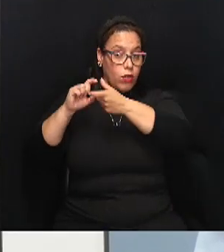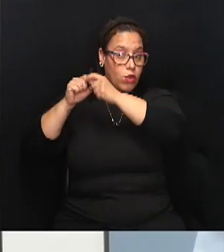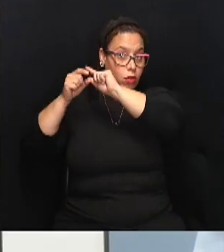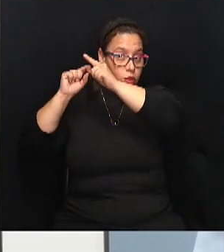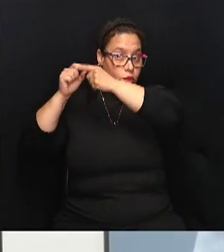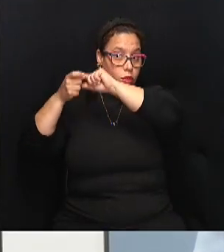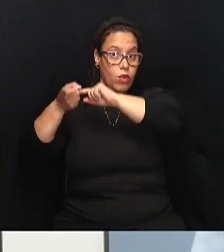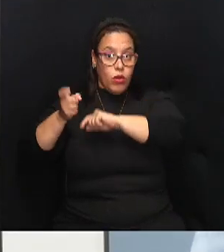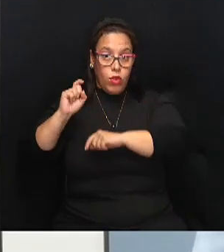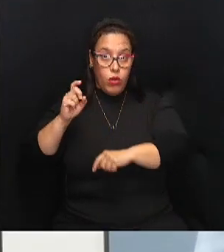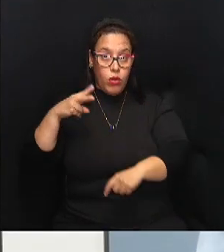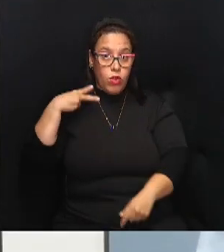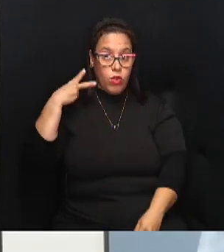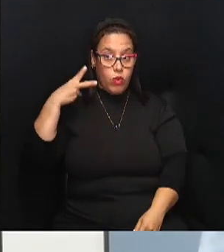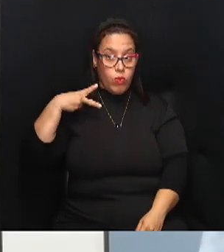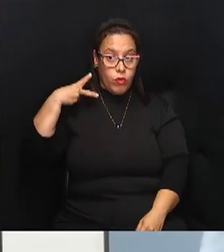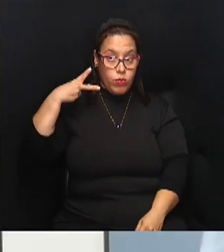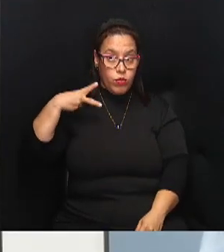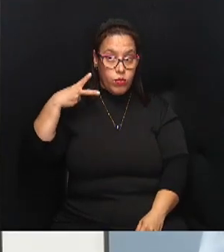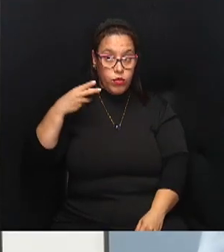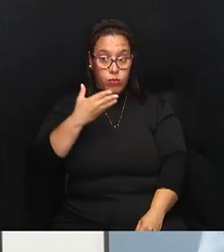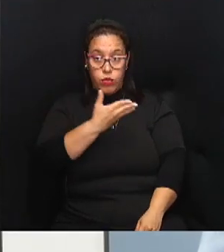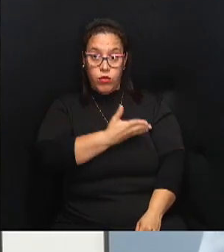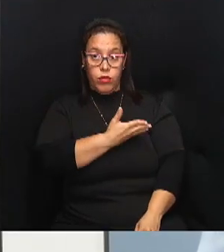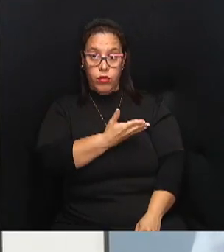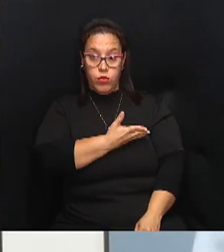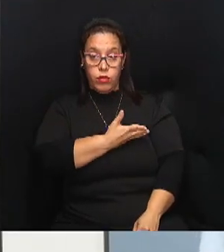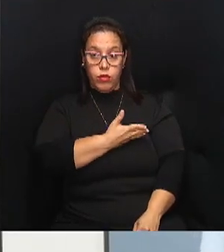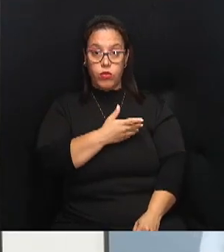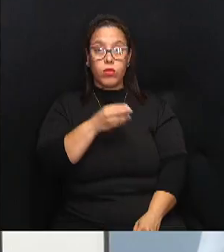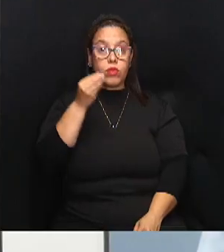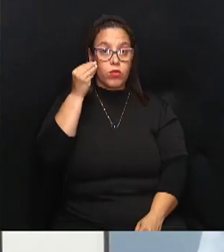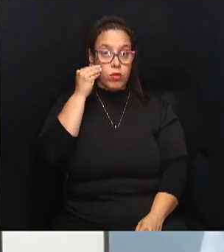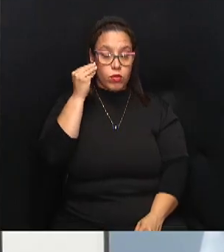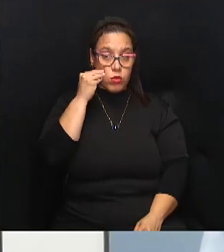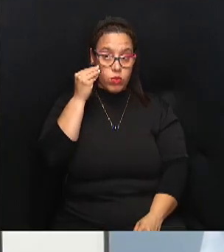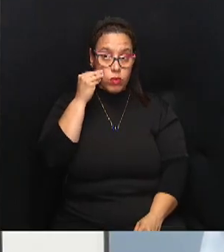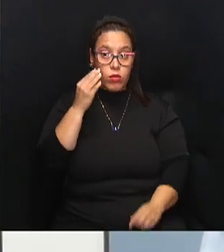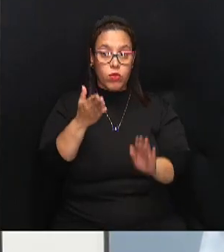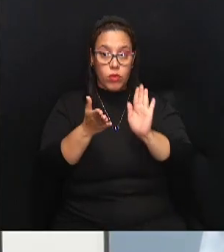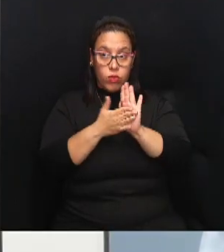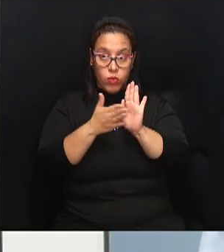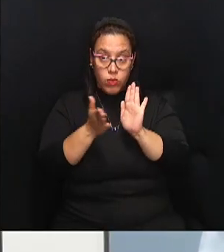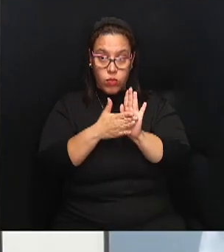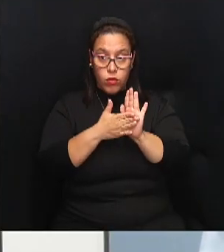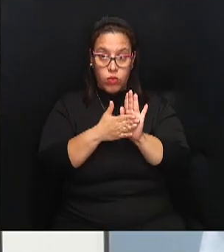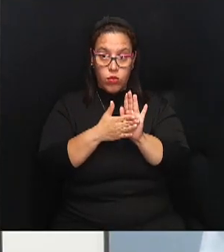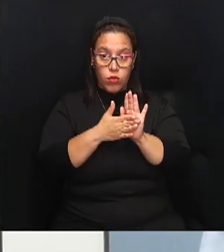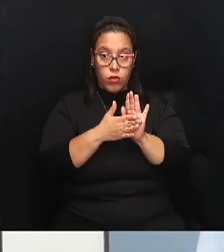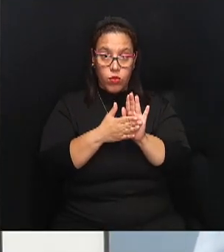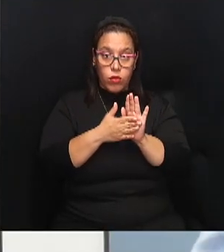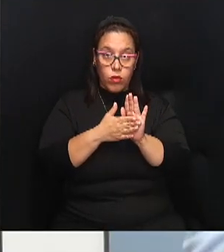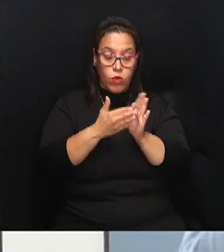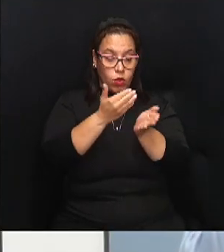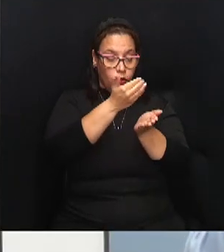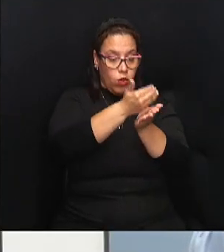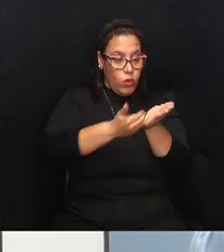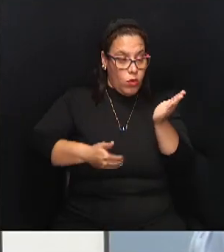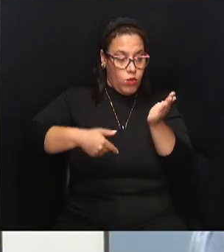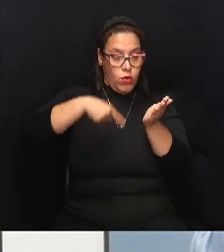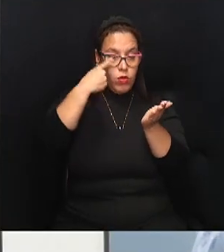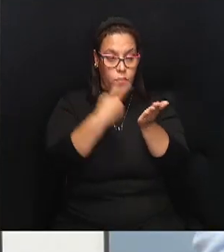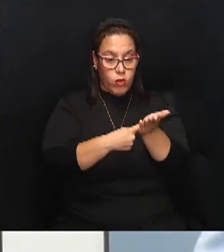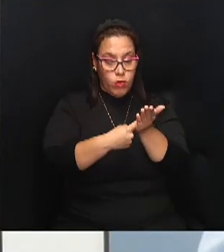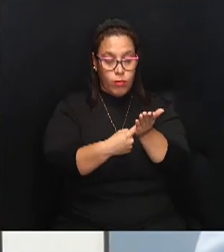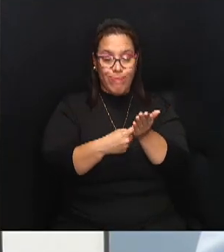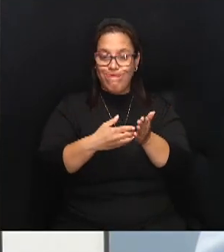nosso ex-vereador, sempre vereador e amigo nosso, ele tentou também apresentar esse projeto do convênio da atividade delegada, mas não